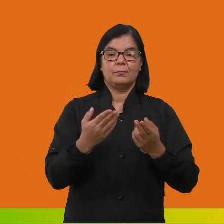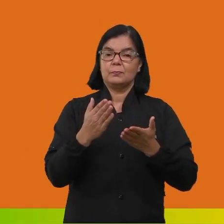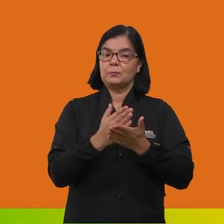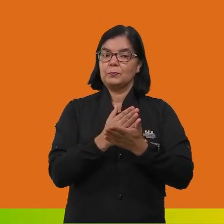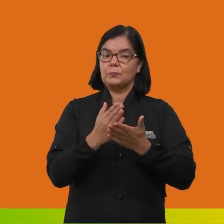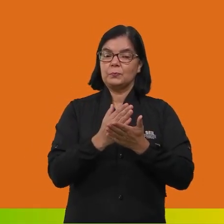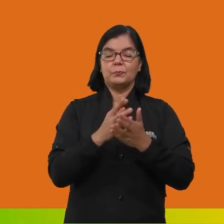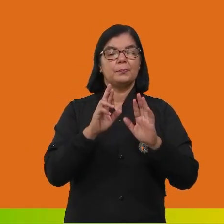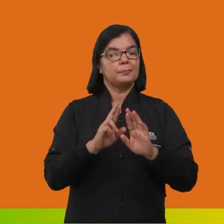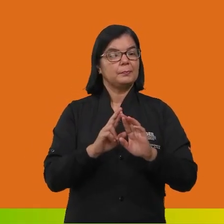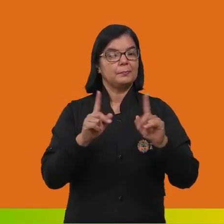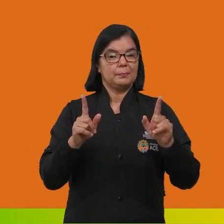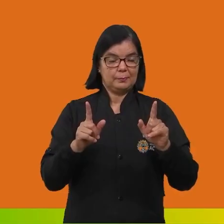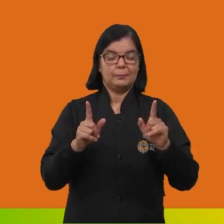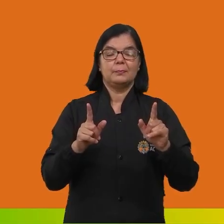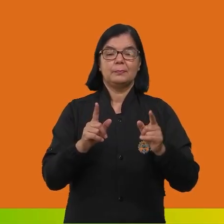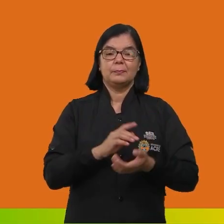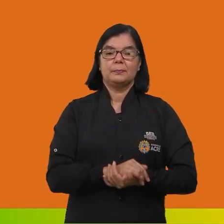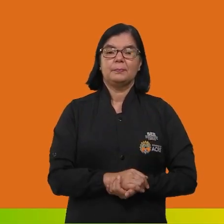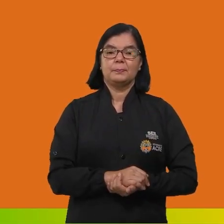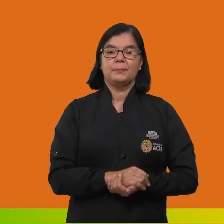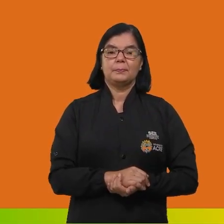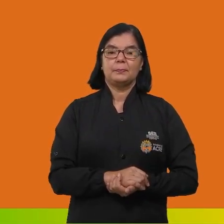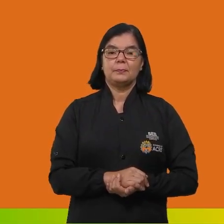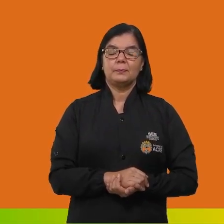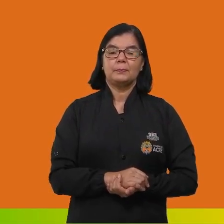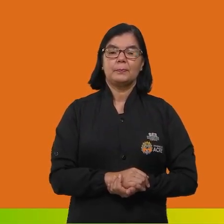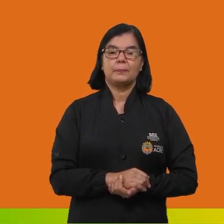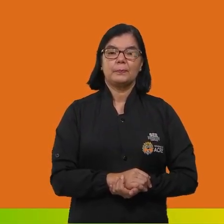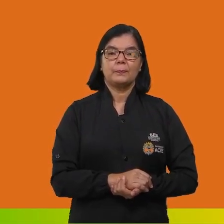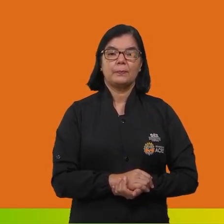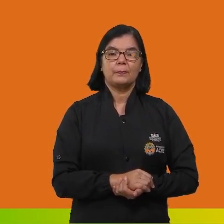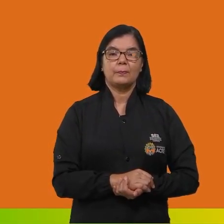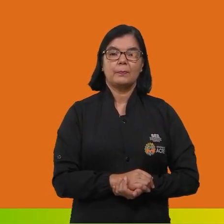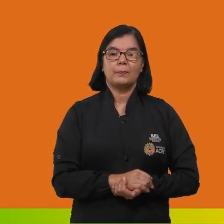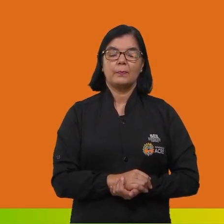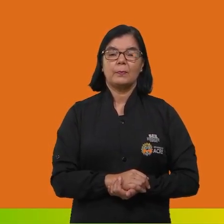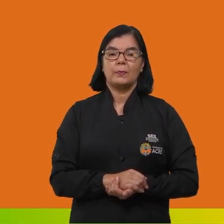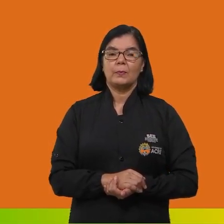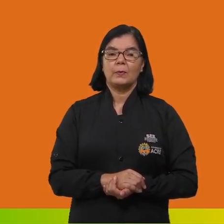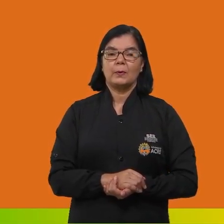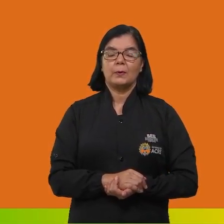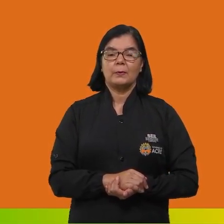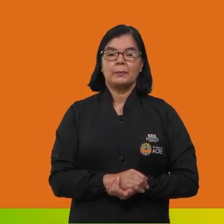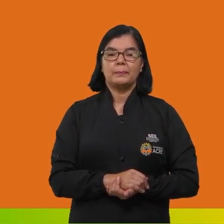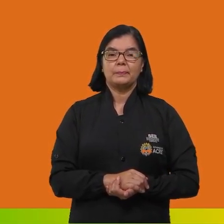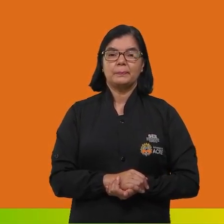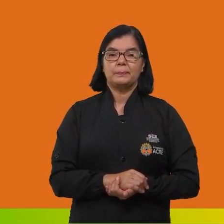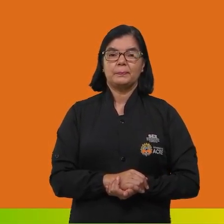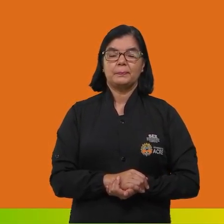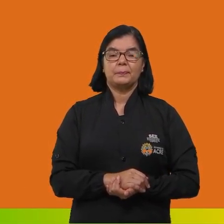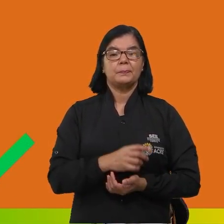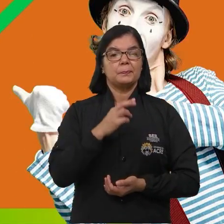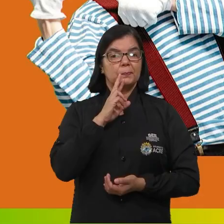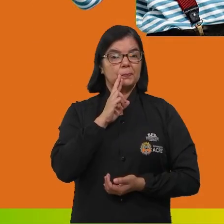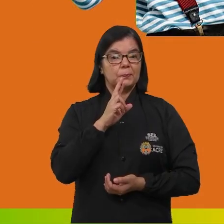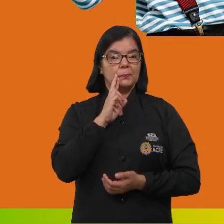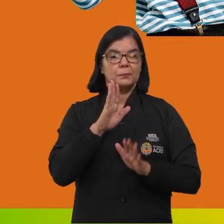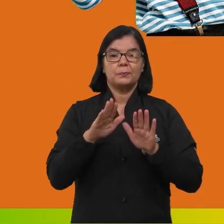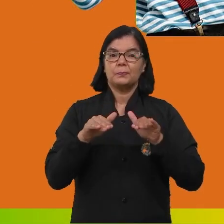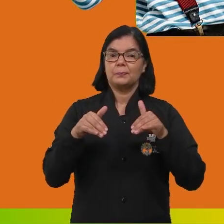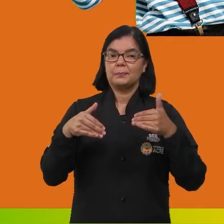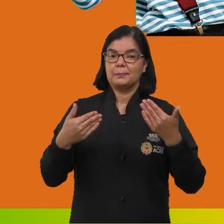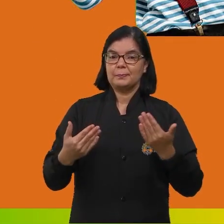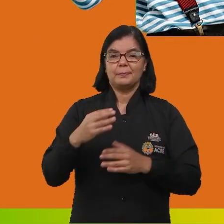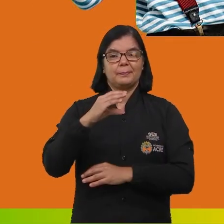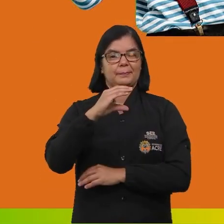algumas diferenças muito sutis, né? Então, aqui a gente vai para o nosso gabarito,